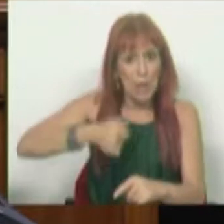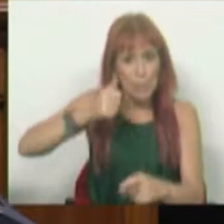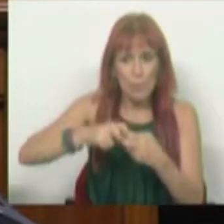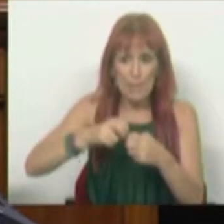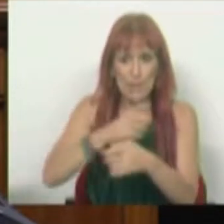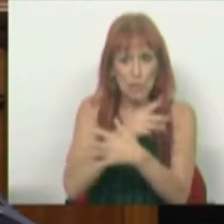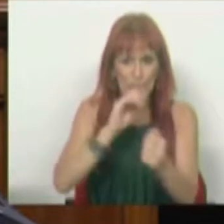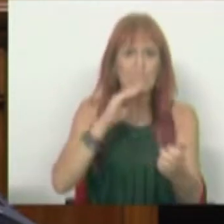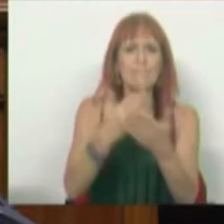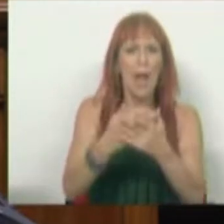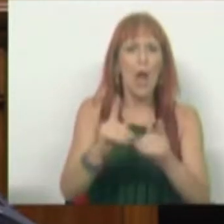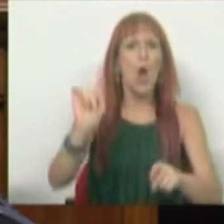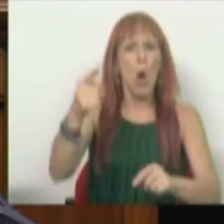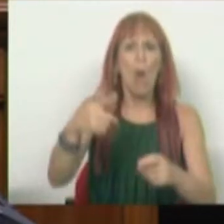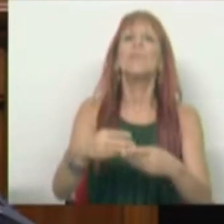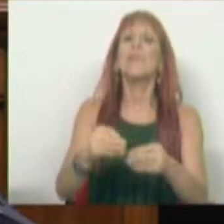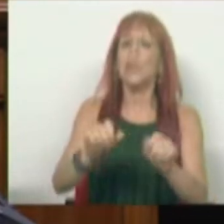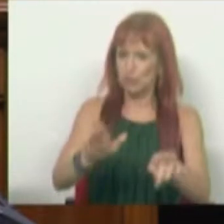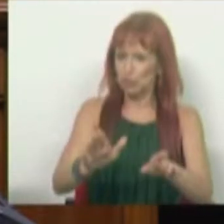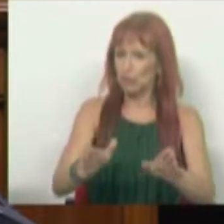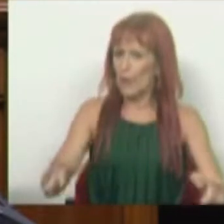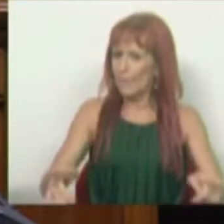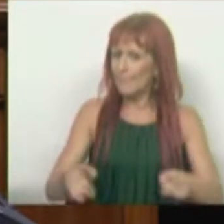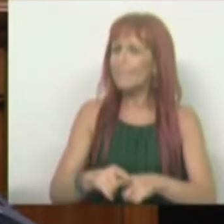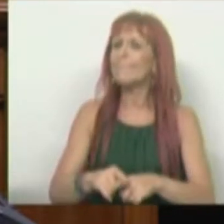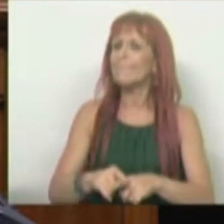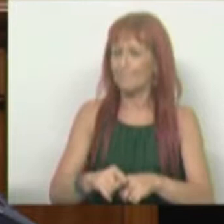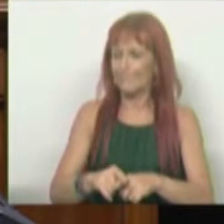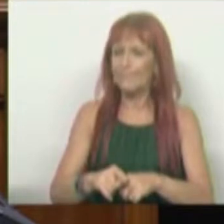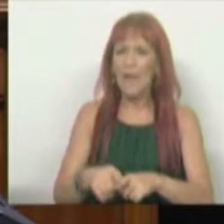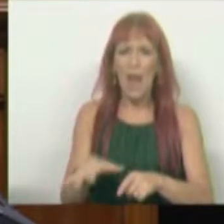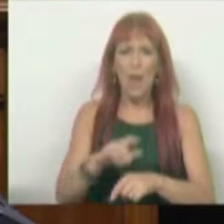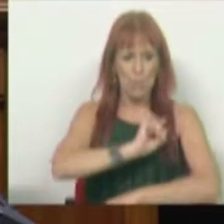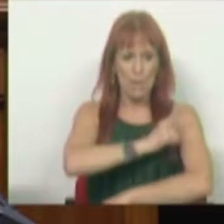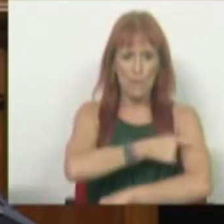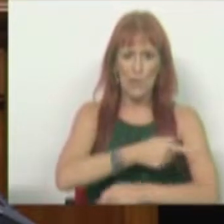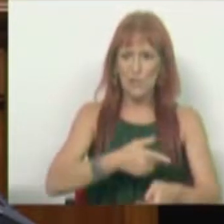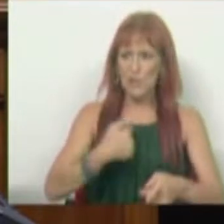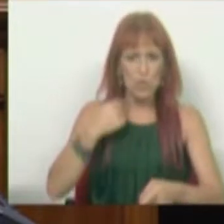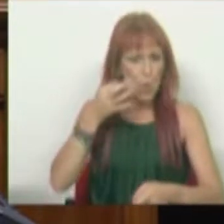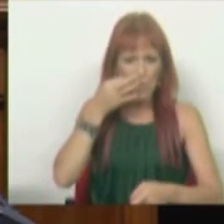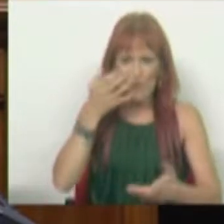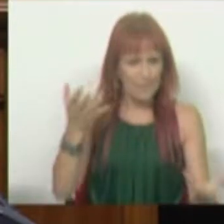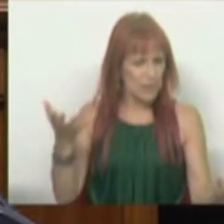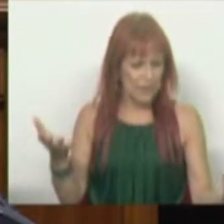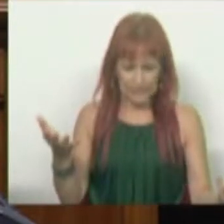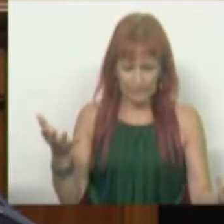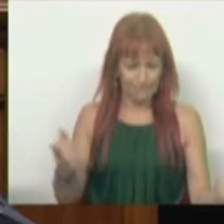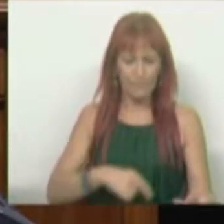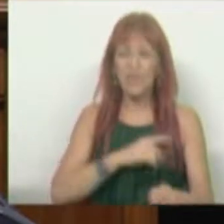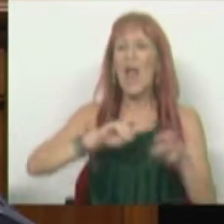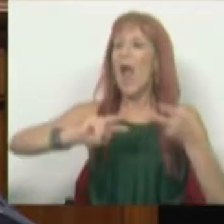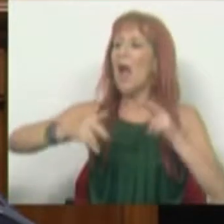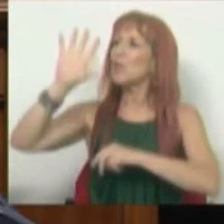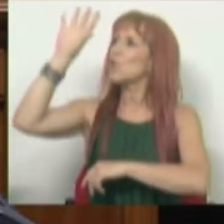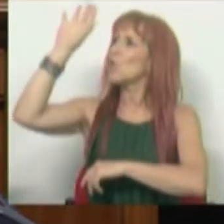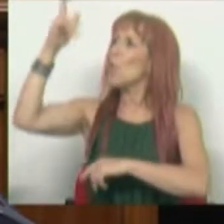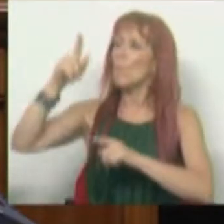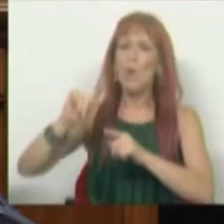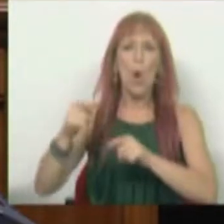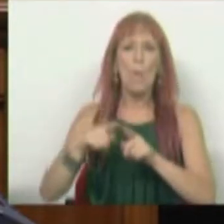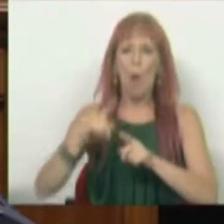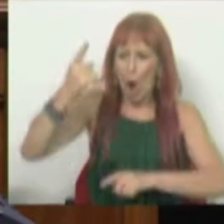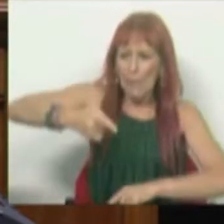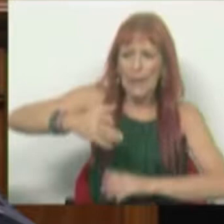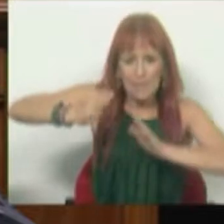incêndios, já deveria estar no terreno de uma forma e de uma força que nós não vemos atualmente. As alterações climáticas iam